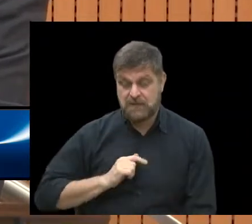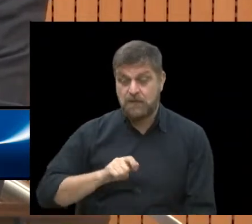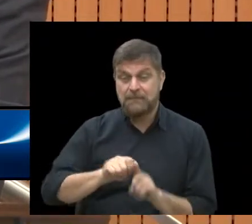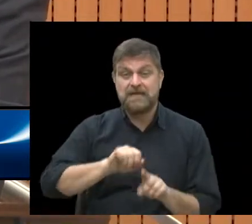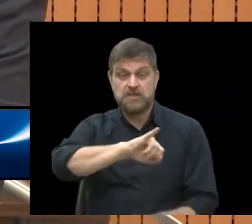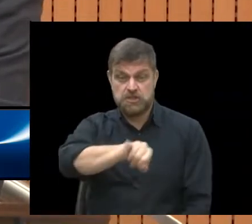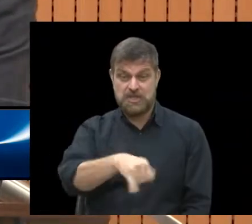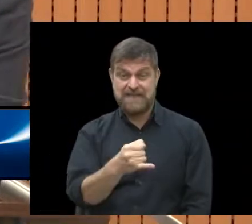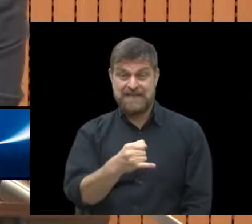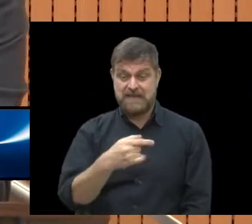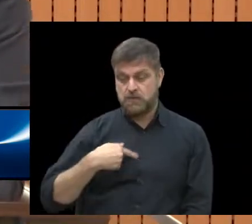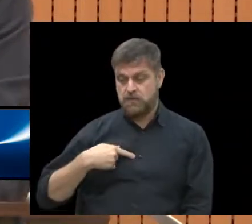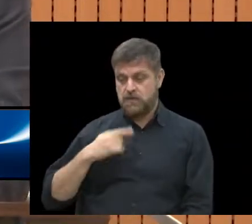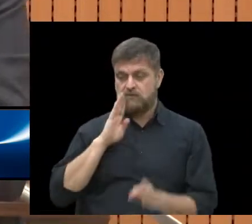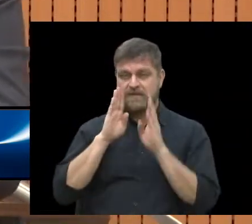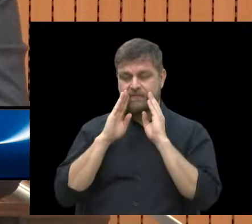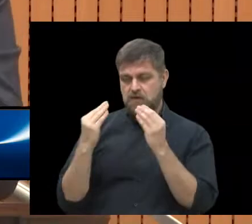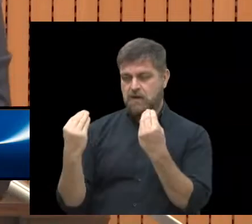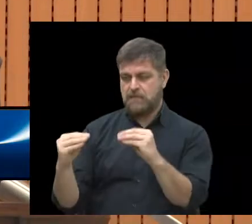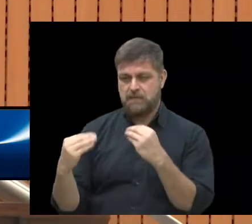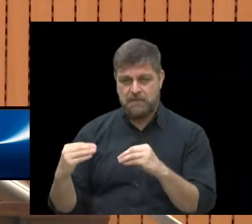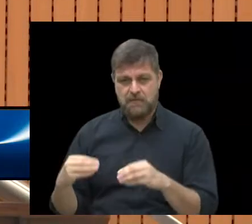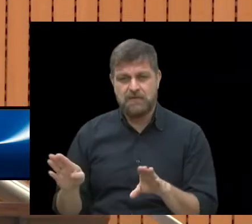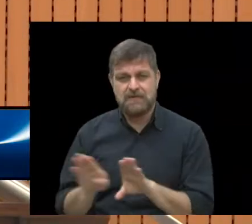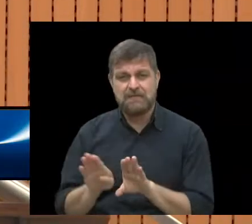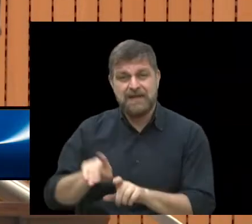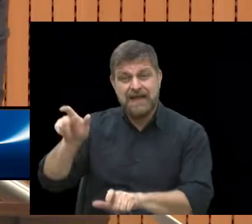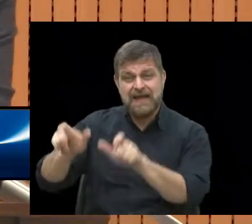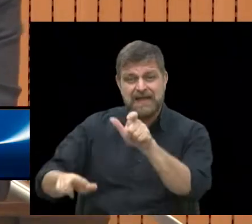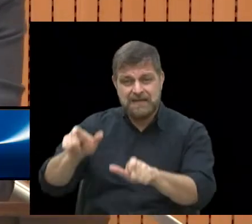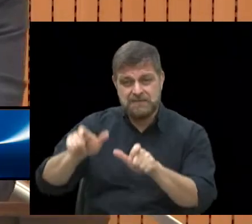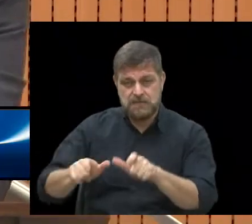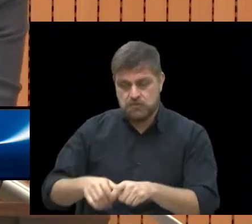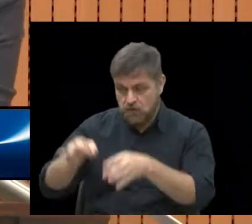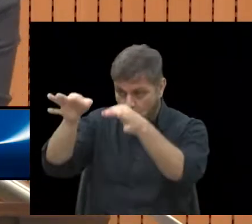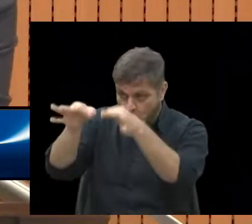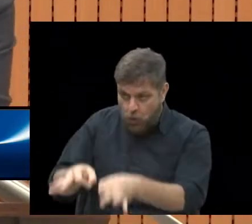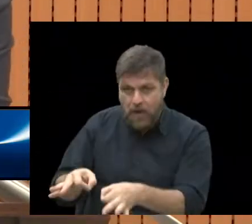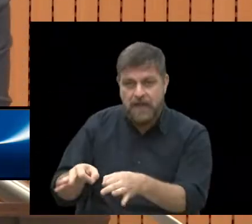agora, mas tudo bem. Desculpa também às pessoas idôneas.